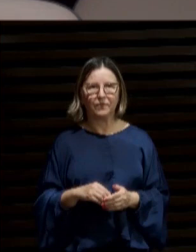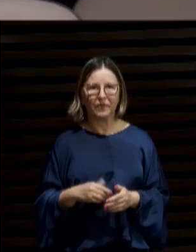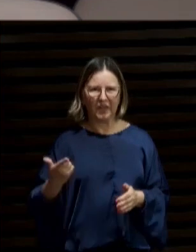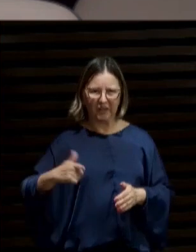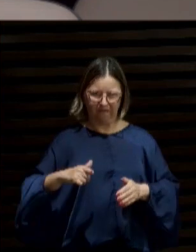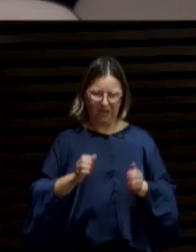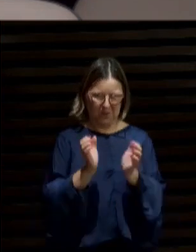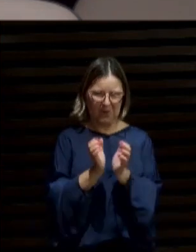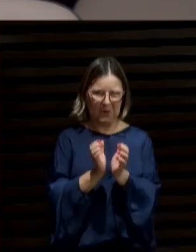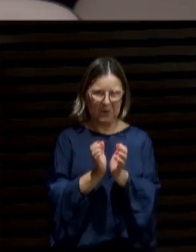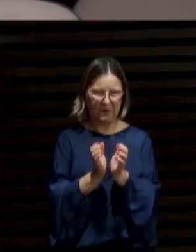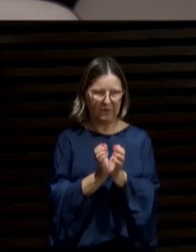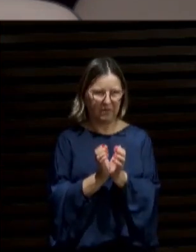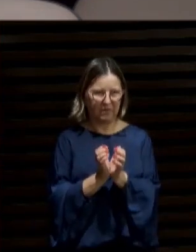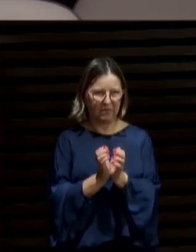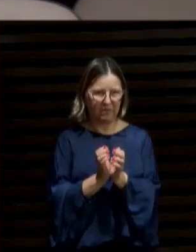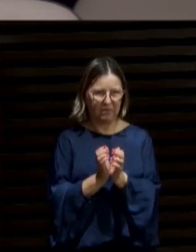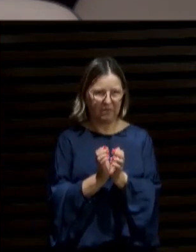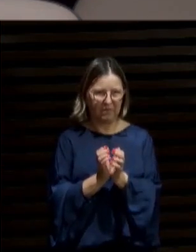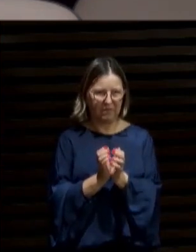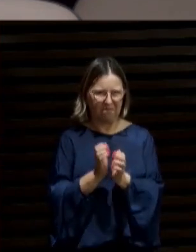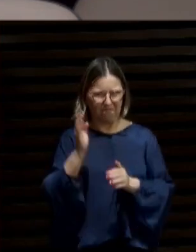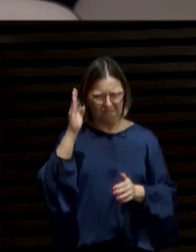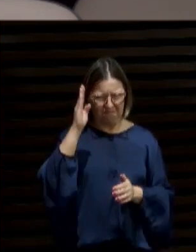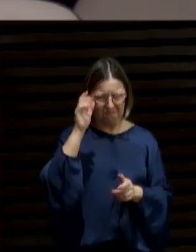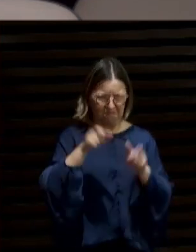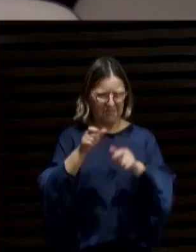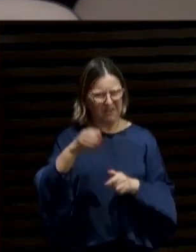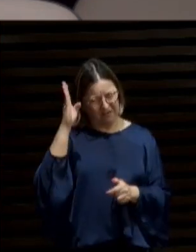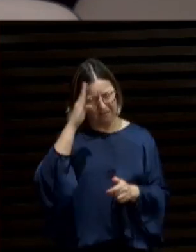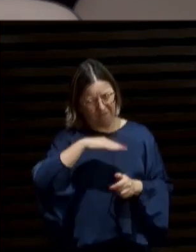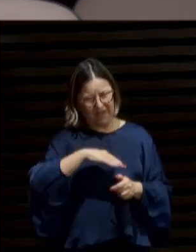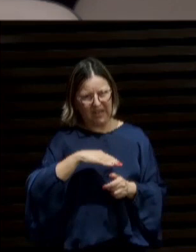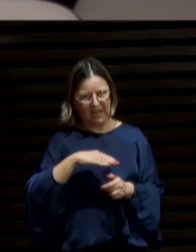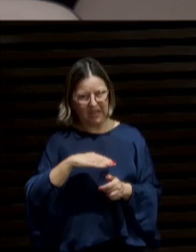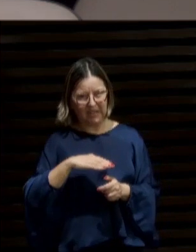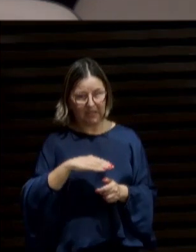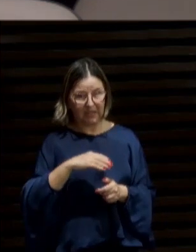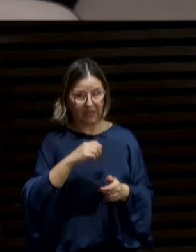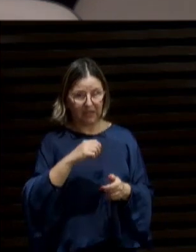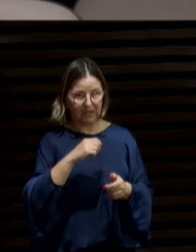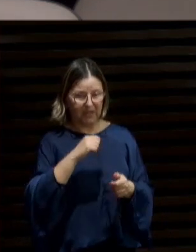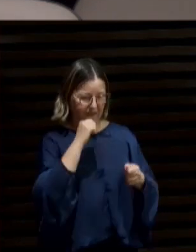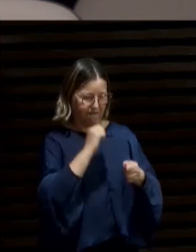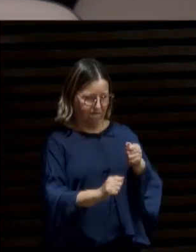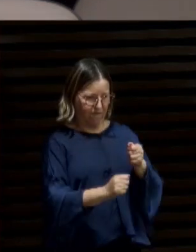tiranos, um grupo maligno, e botou fogo nas casas e